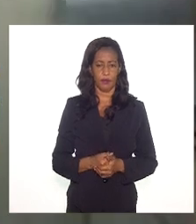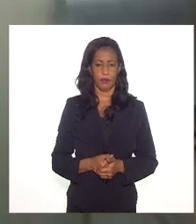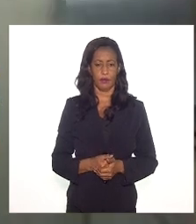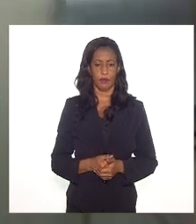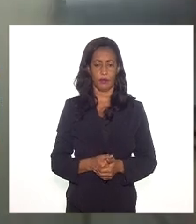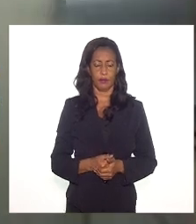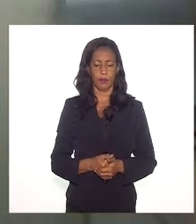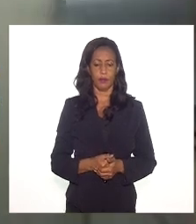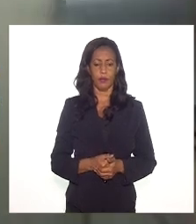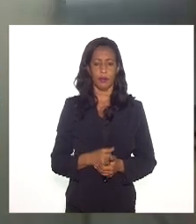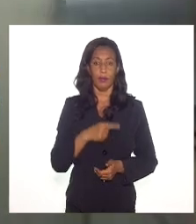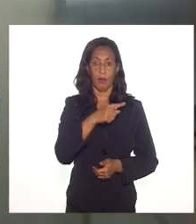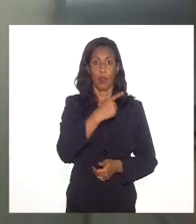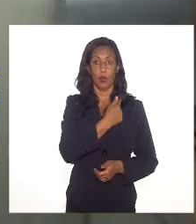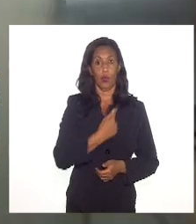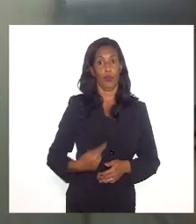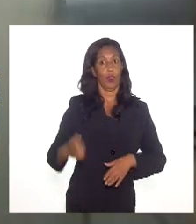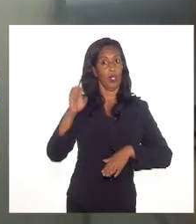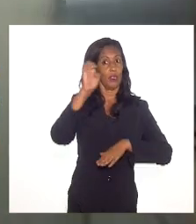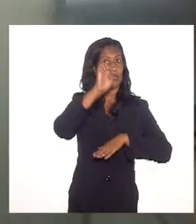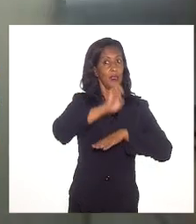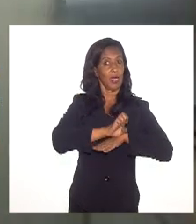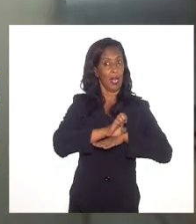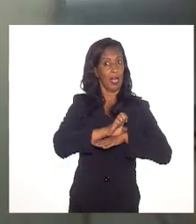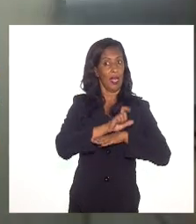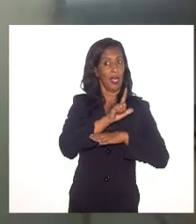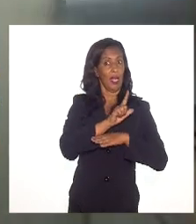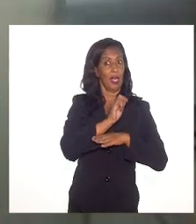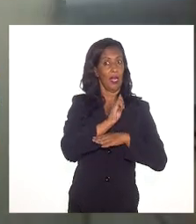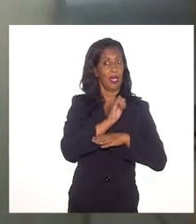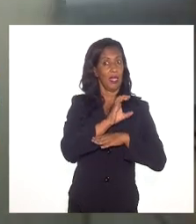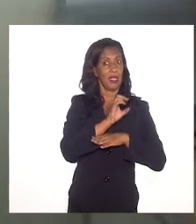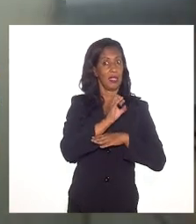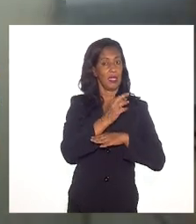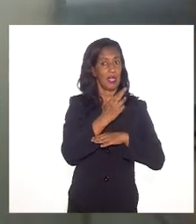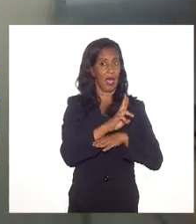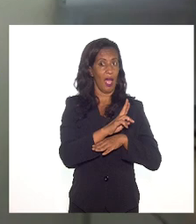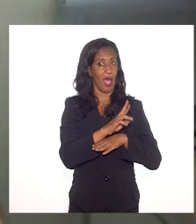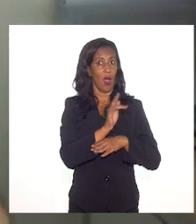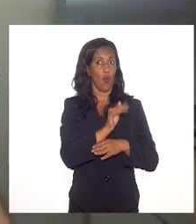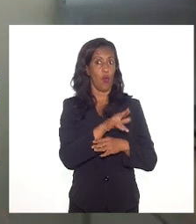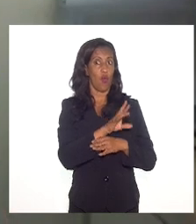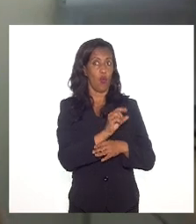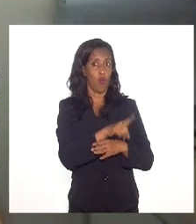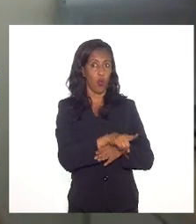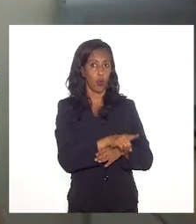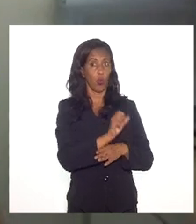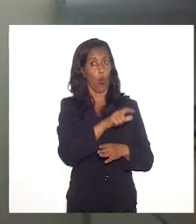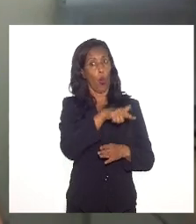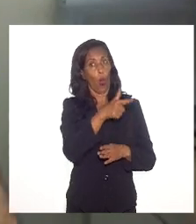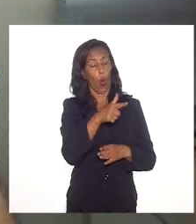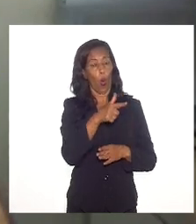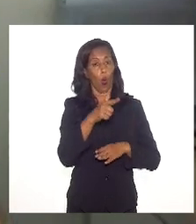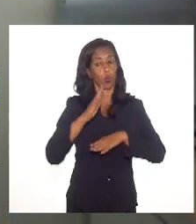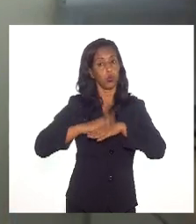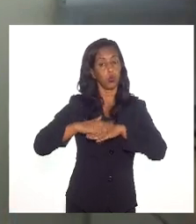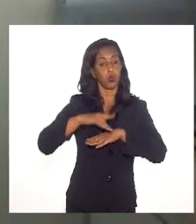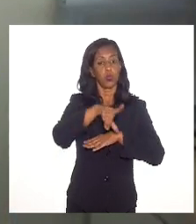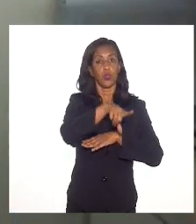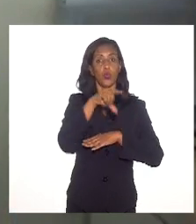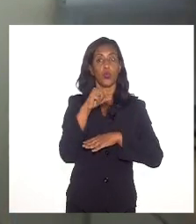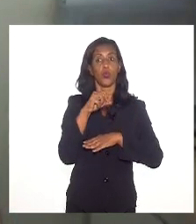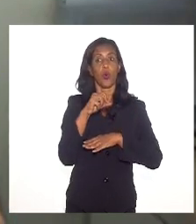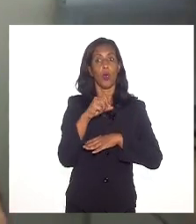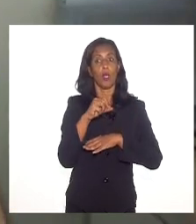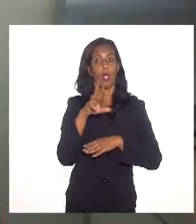Que é que o governo do Estado licitar a gestão do fundo ou designar um órgão específico para tal.